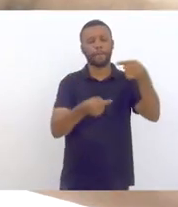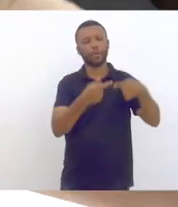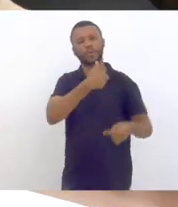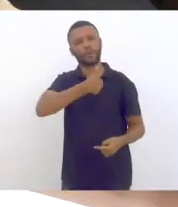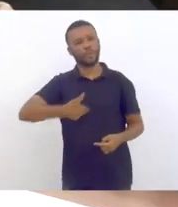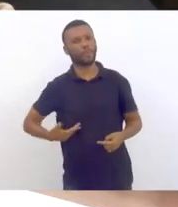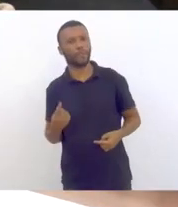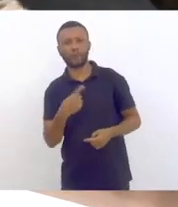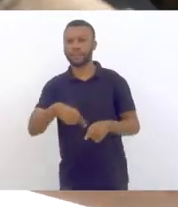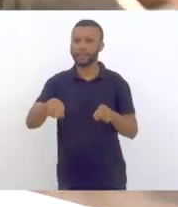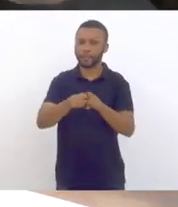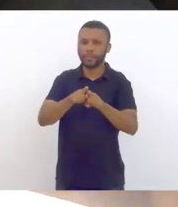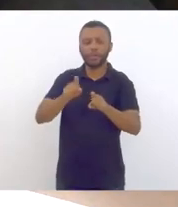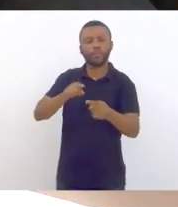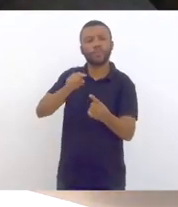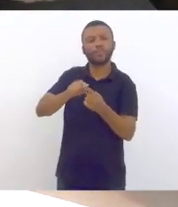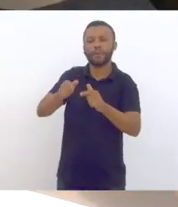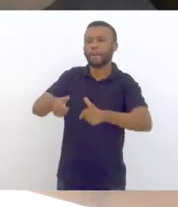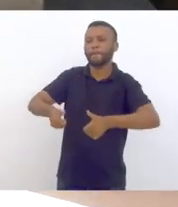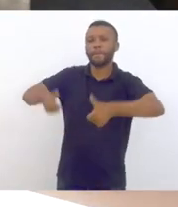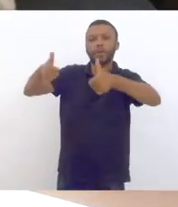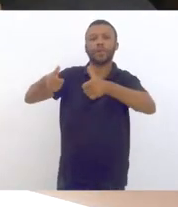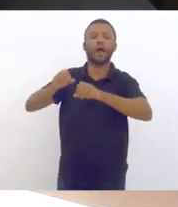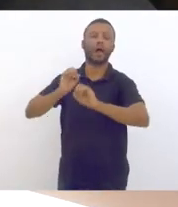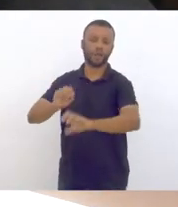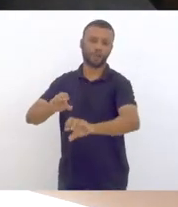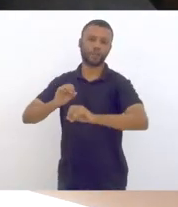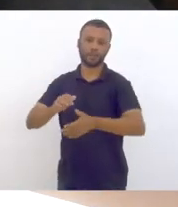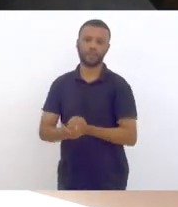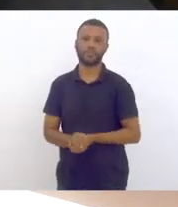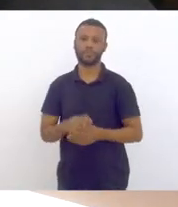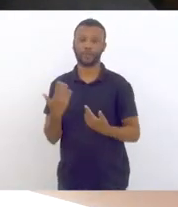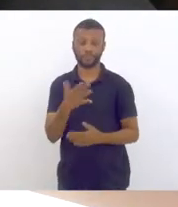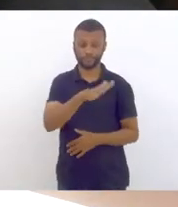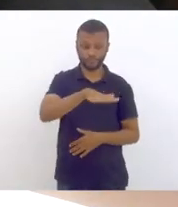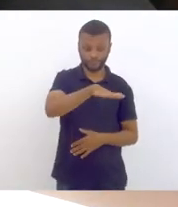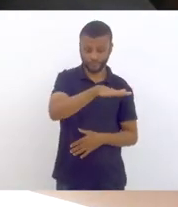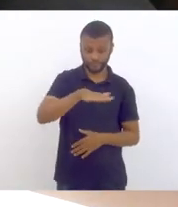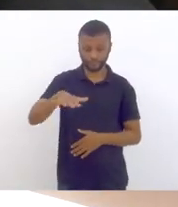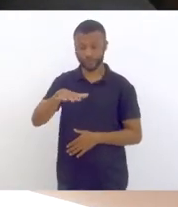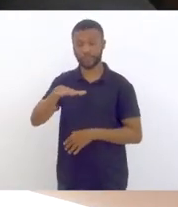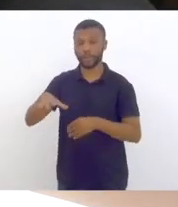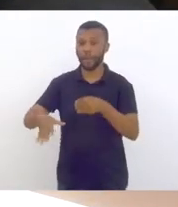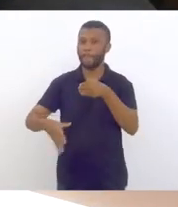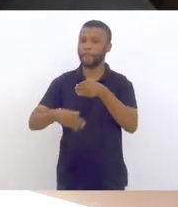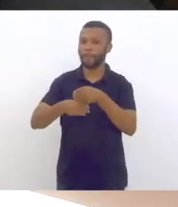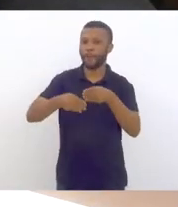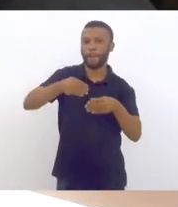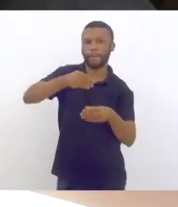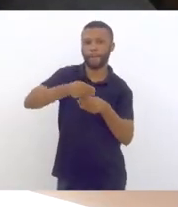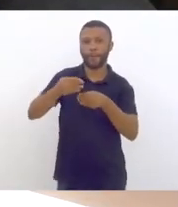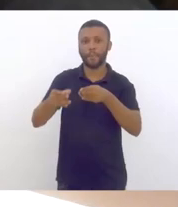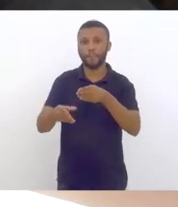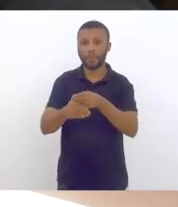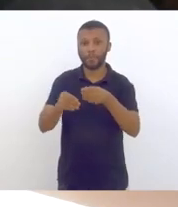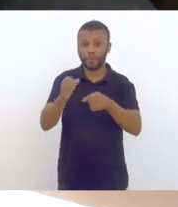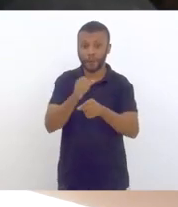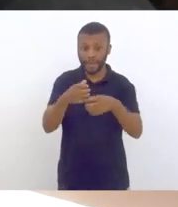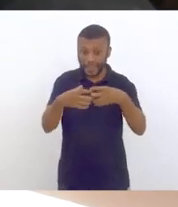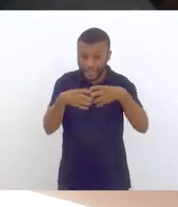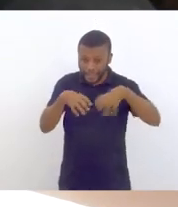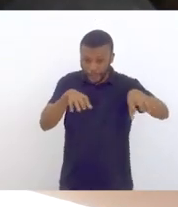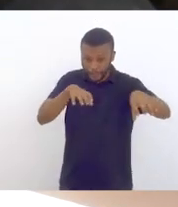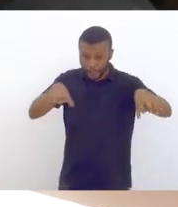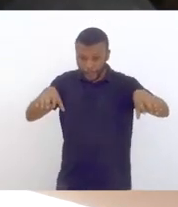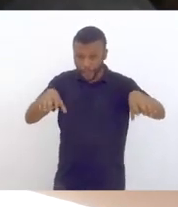consequentemente da melhoria Educacional então a parte fiscal é a Parte Educacional ela se complementa e a gente não consegue disso social e por fim